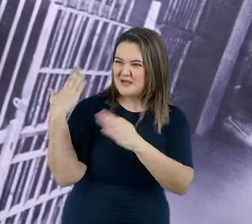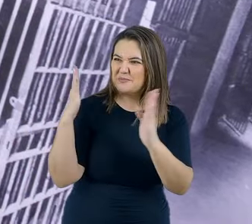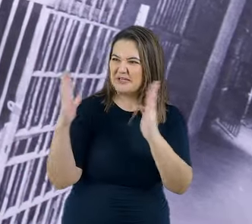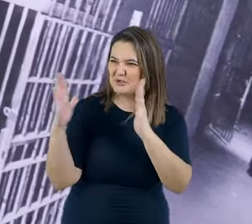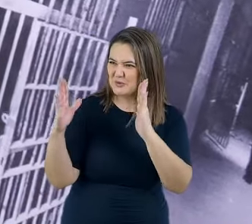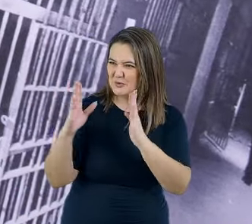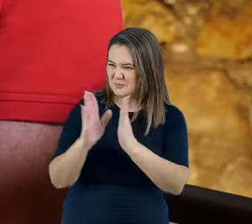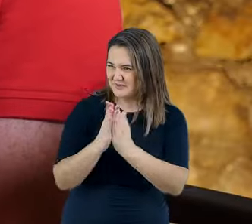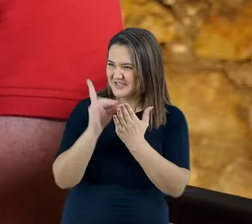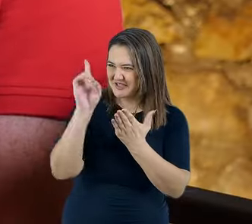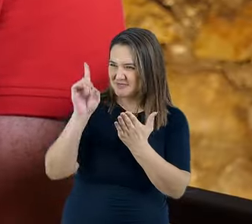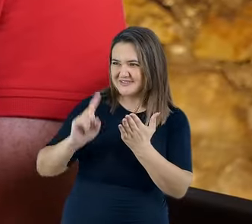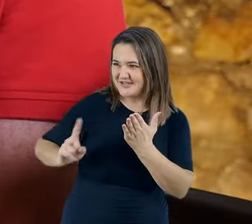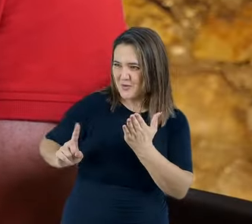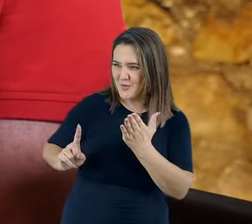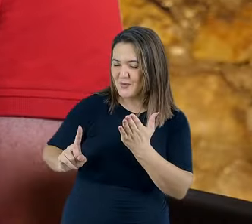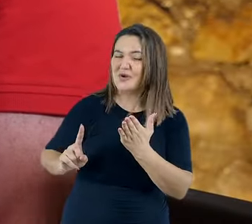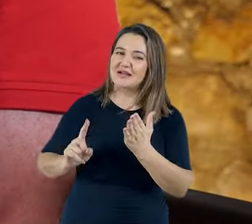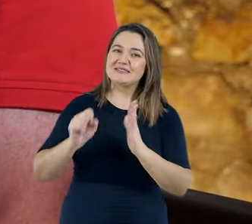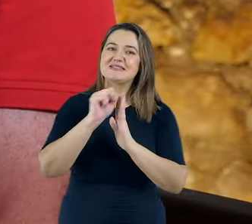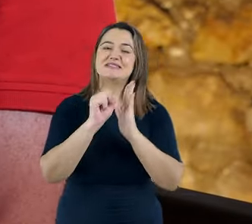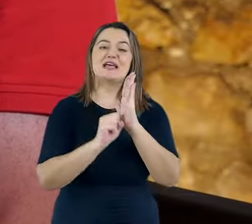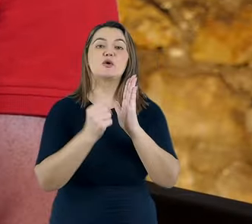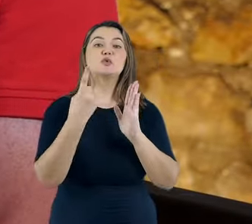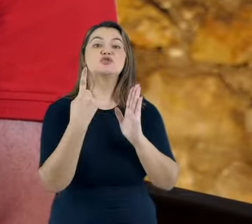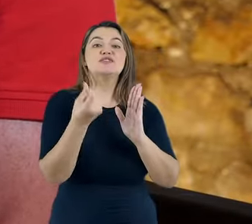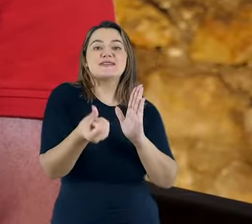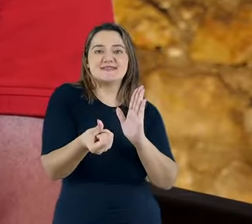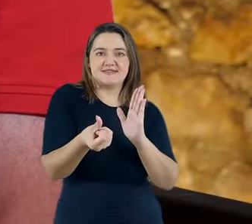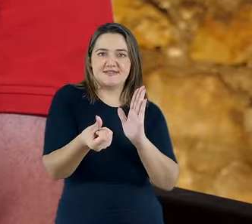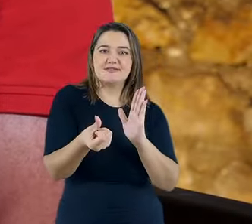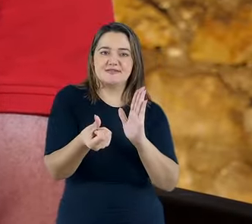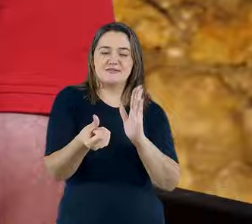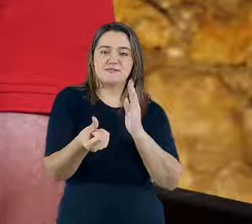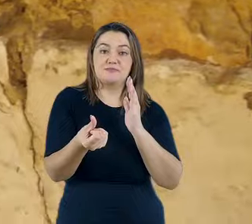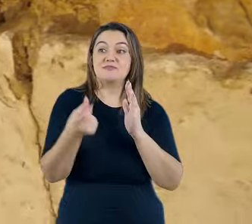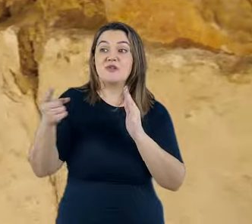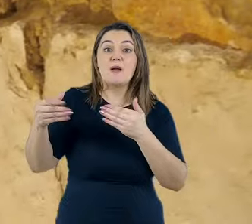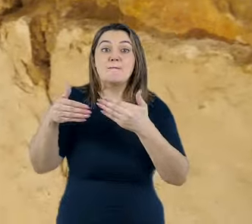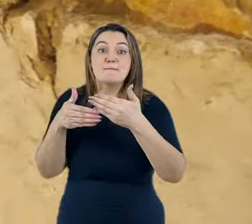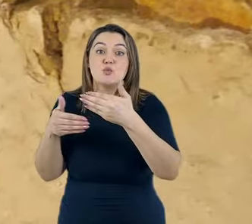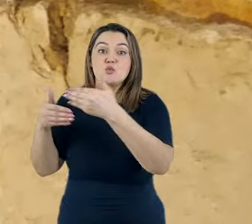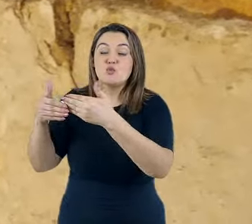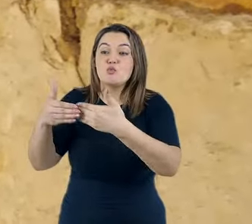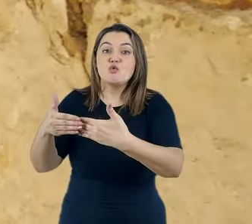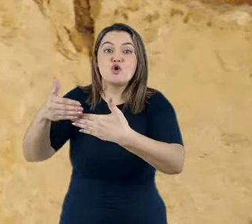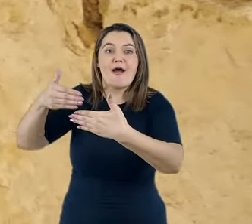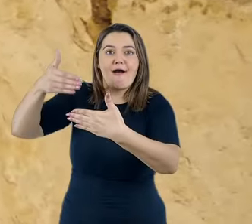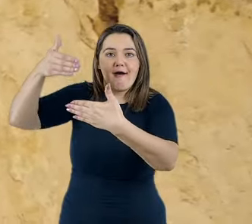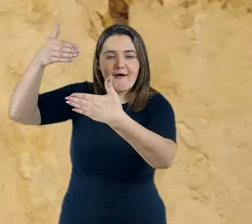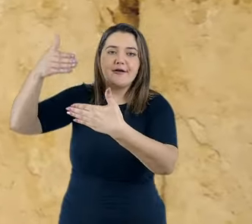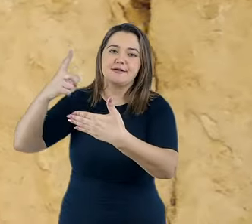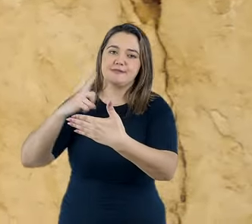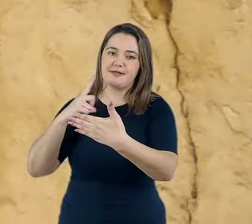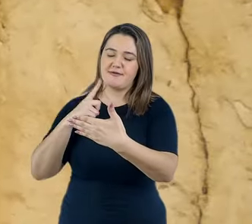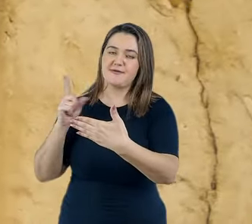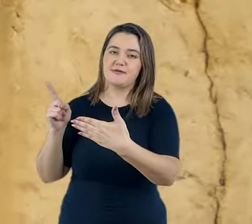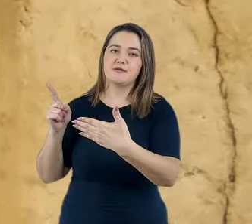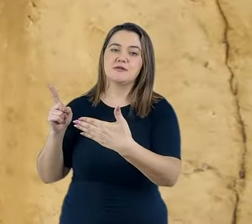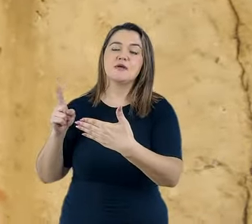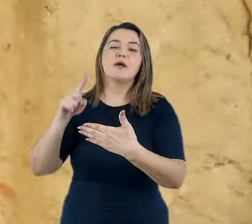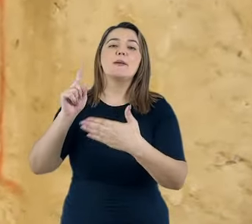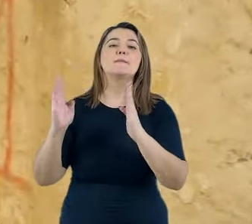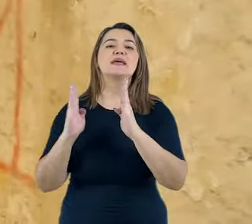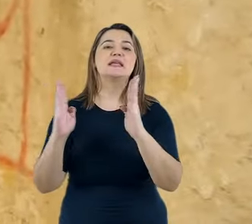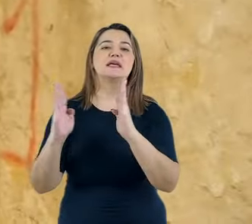tempo da Bíblia. Isso aqui já é do século XVI em diante, o período otomano. Essas muralhas que estão logo atrás aqui do professor